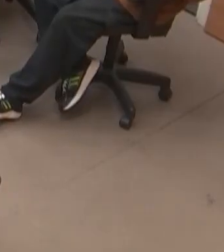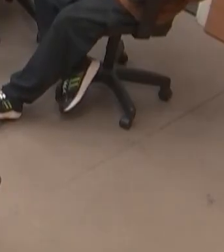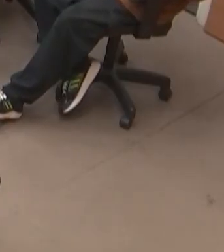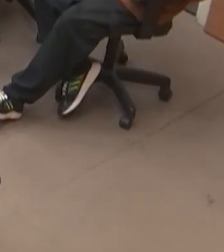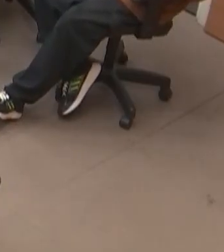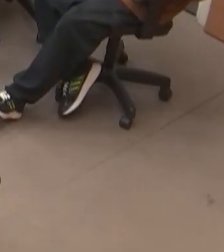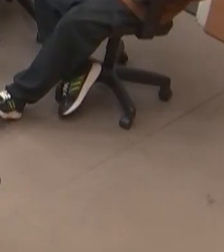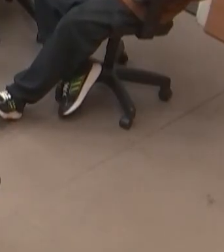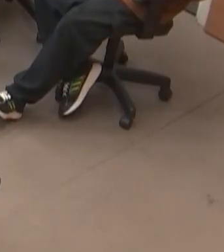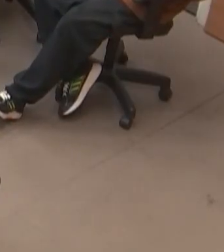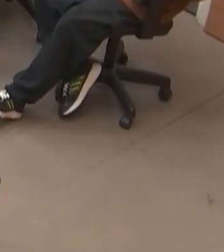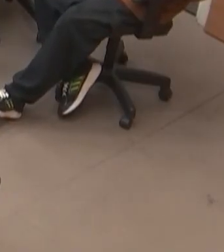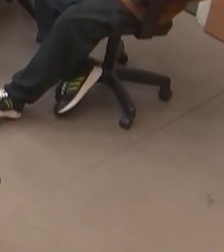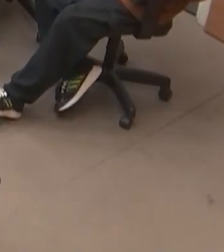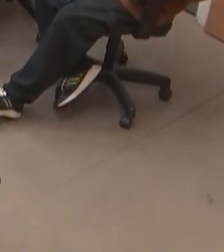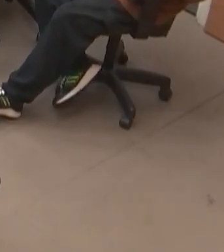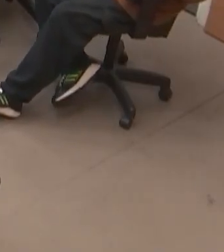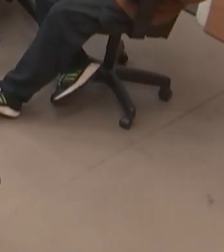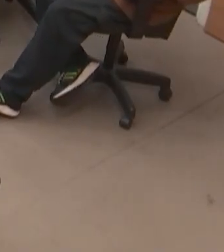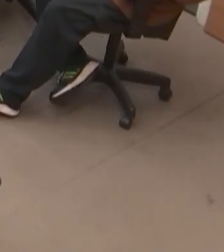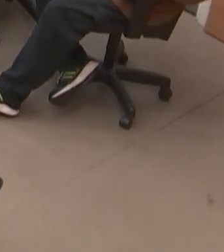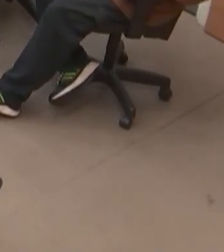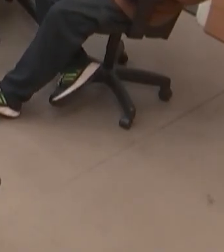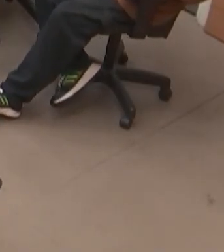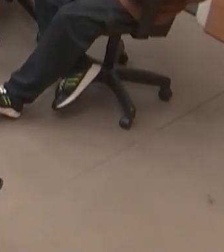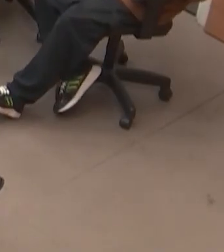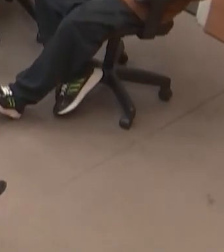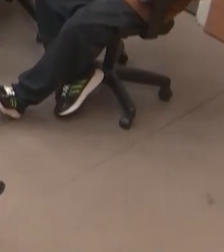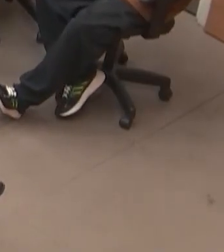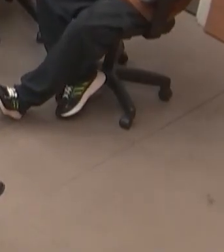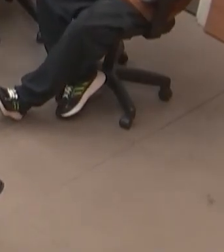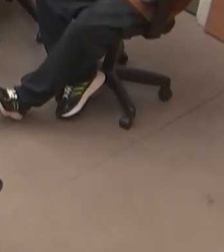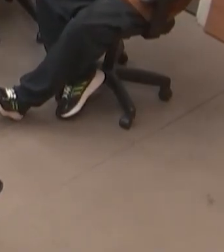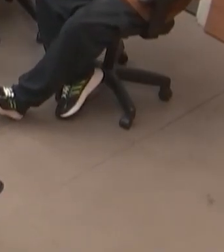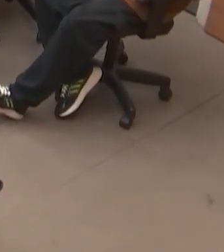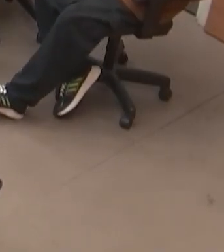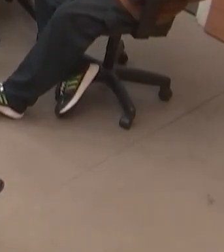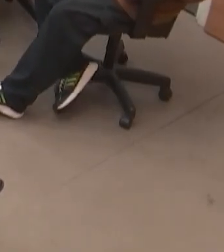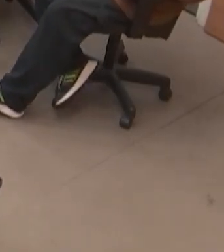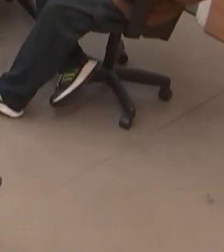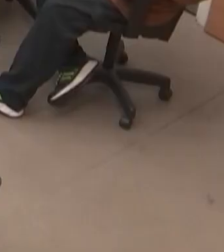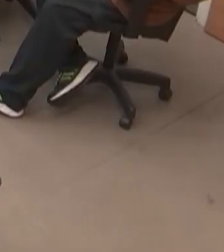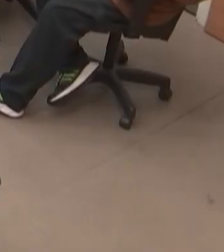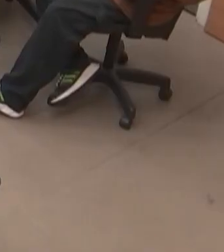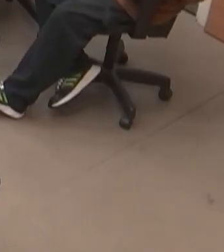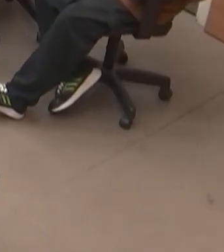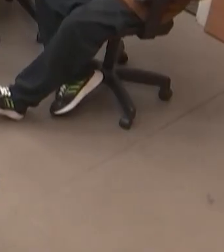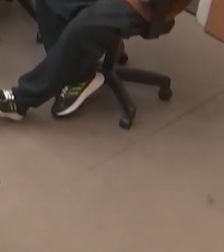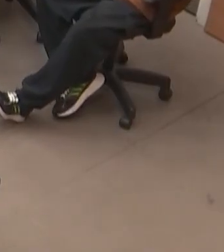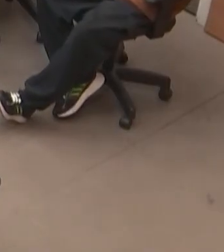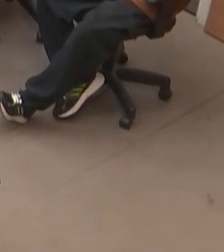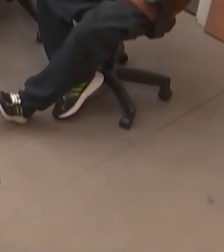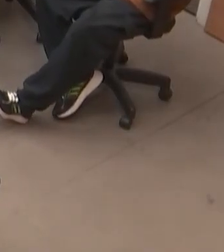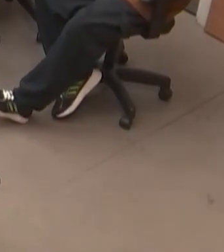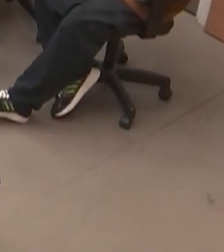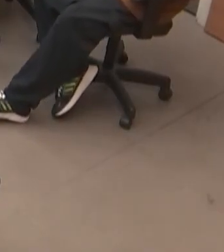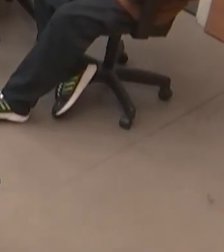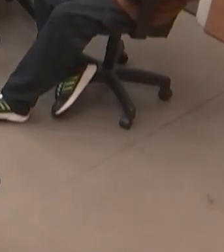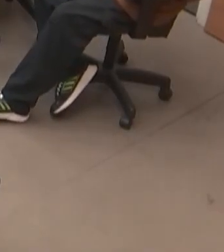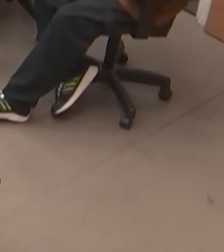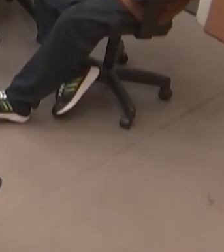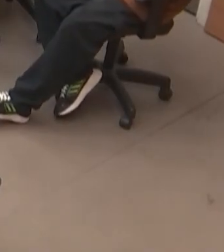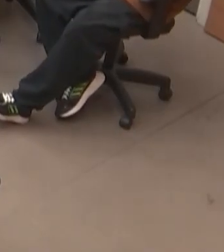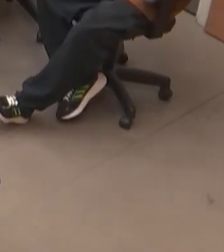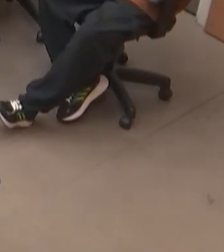faço rap porque eu vivo disso, eu faço rap pro mundão lá fora. Os que precisam de incentivo, a rua cede e não é de agora. Longe dos olhos